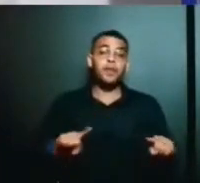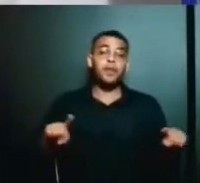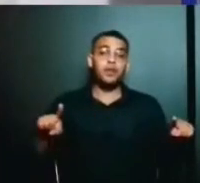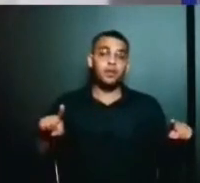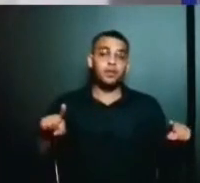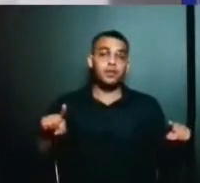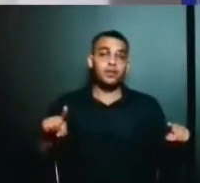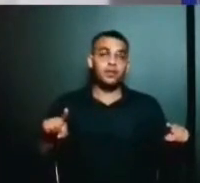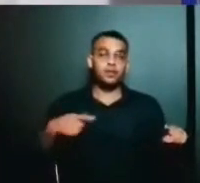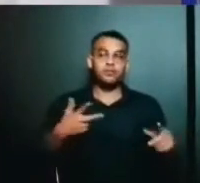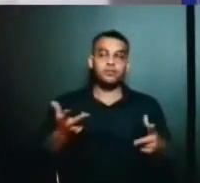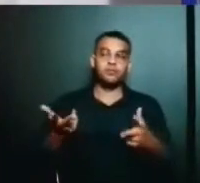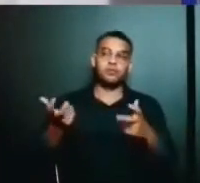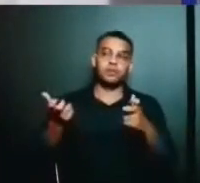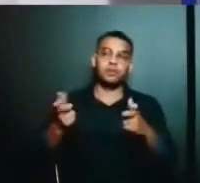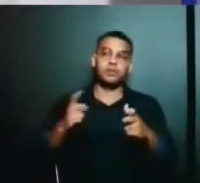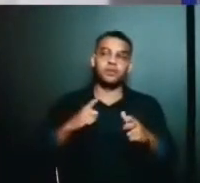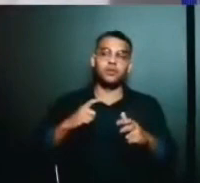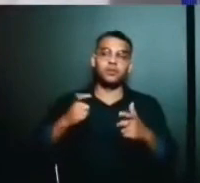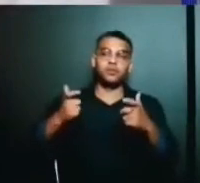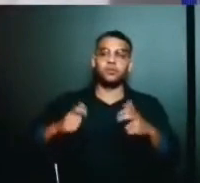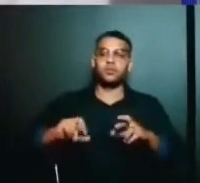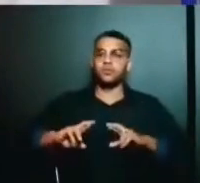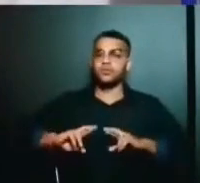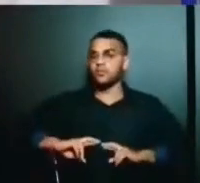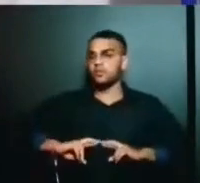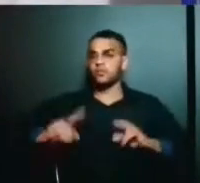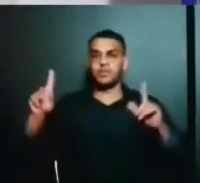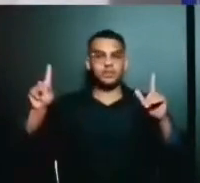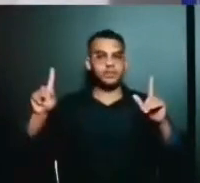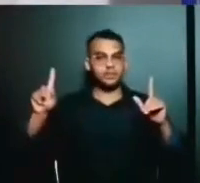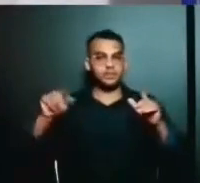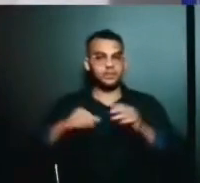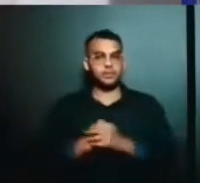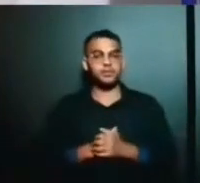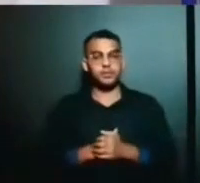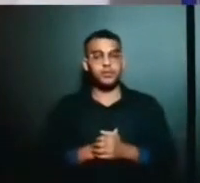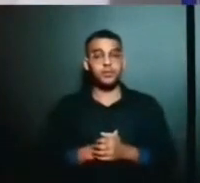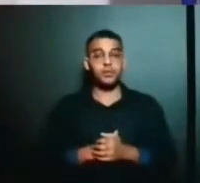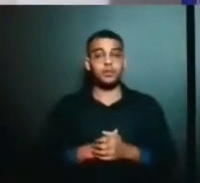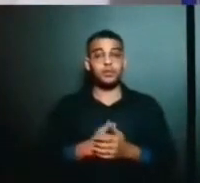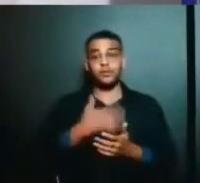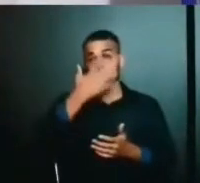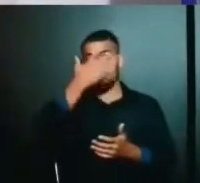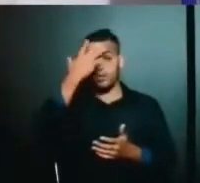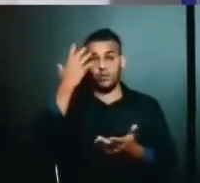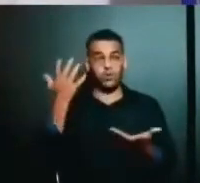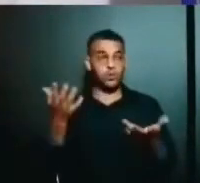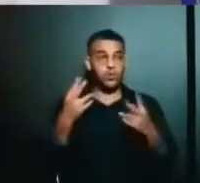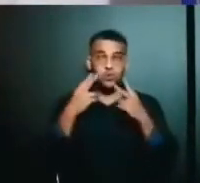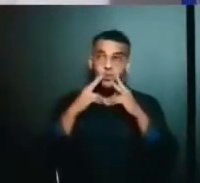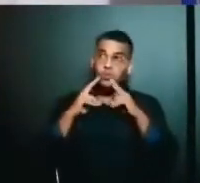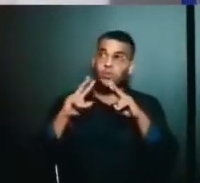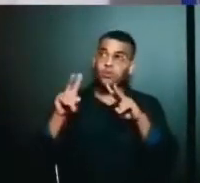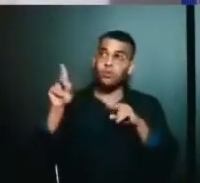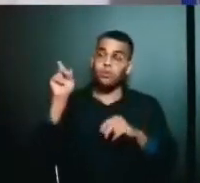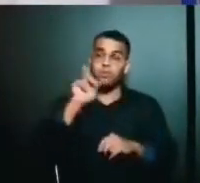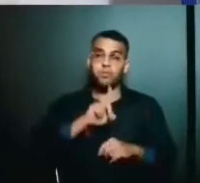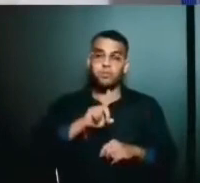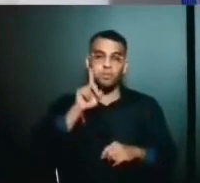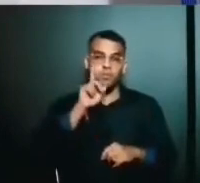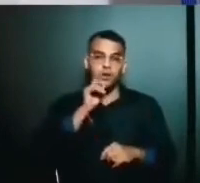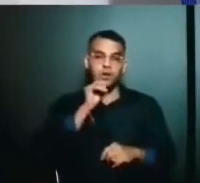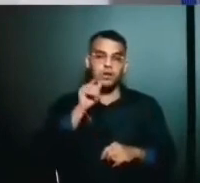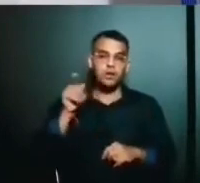sejam totalmente diferentes. Muita gente hoje vê os Estados Unidos, a confusão que deu agora no